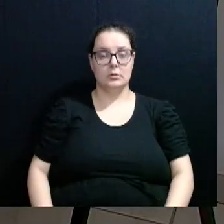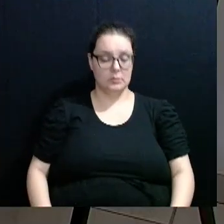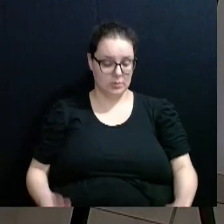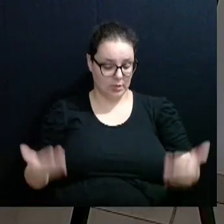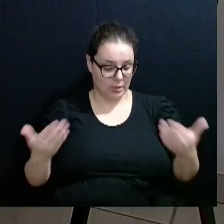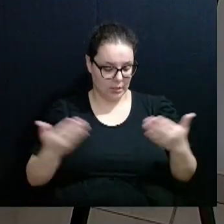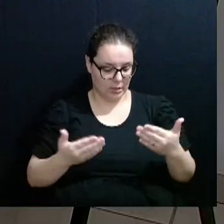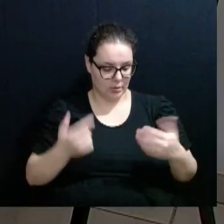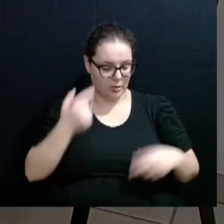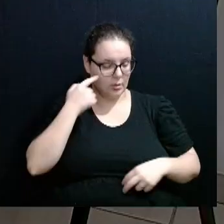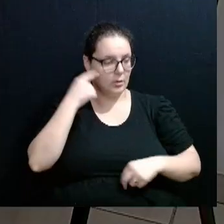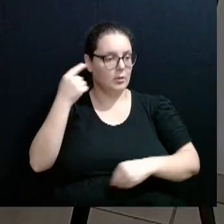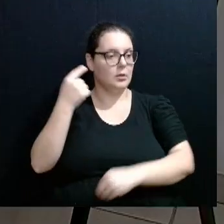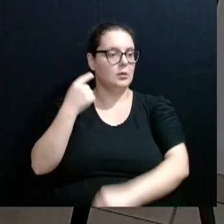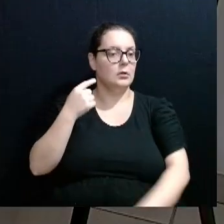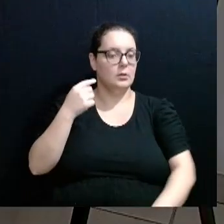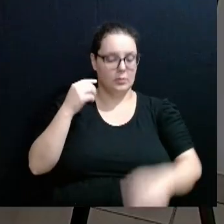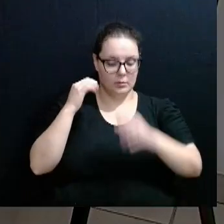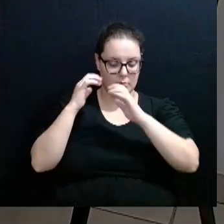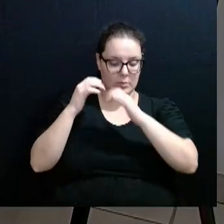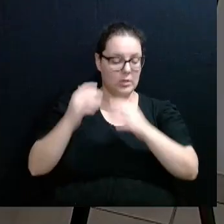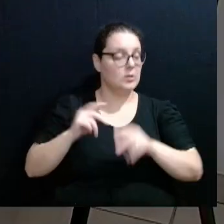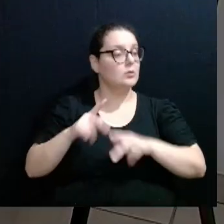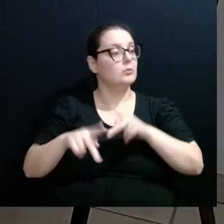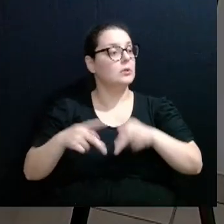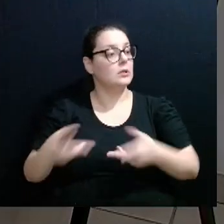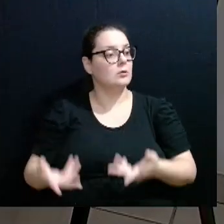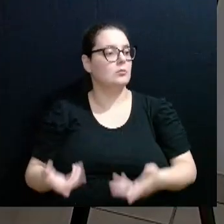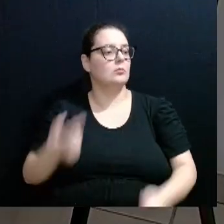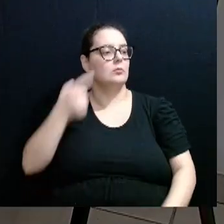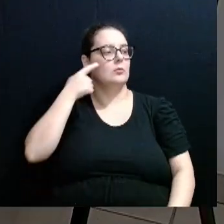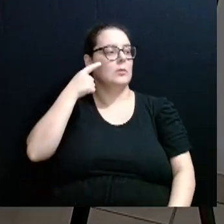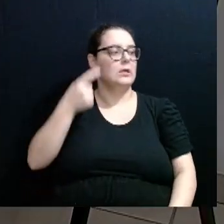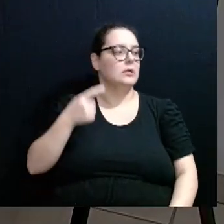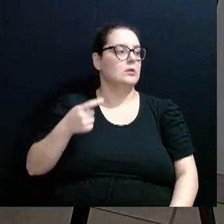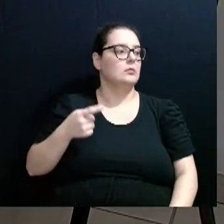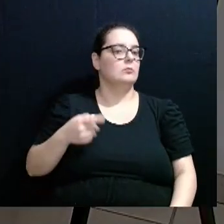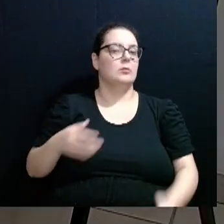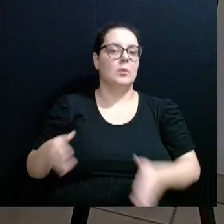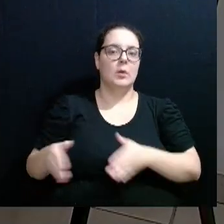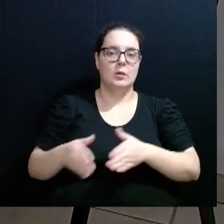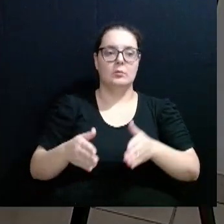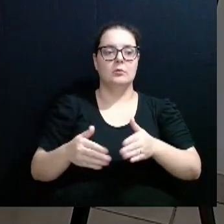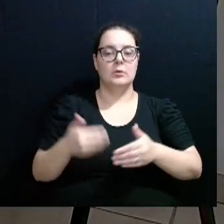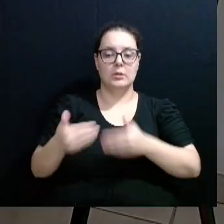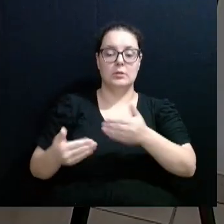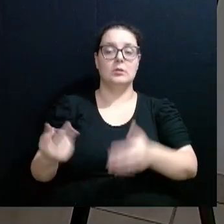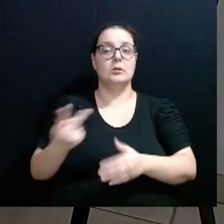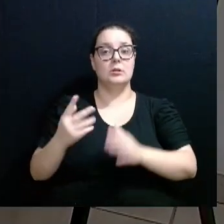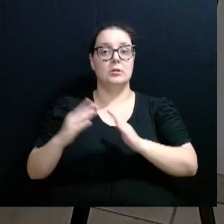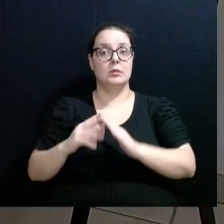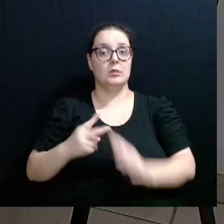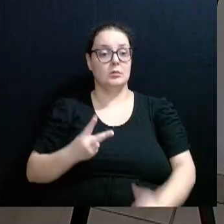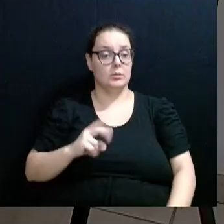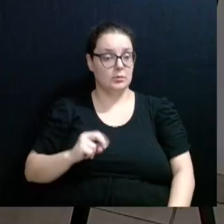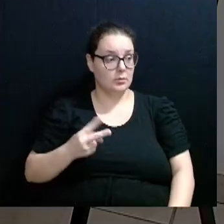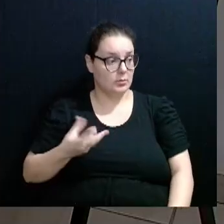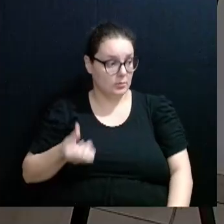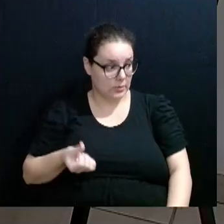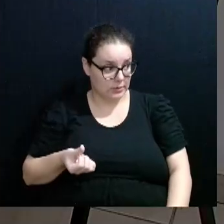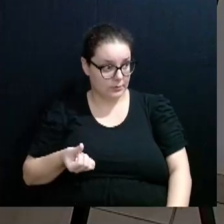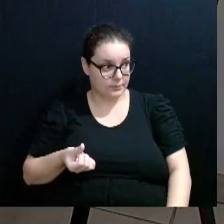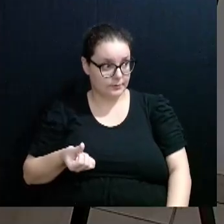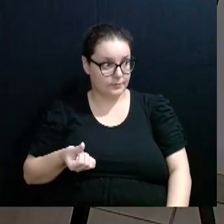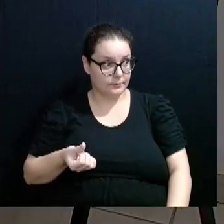pensando nesse público, pensando nessa caminhada, uma segunda casa agora em 2026... que vem